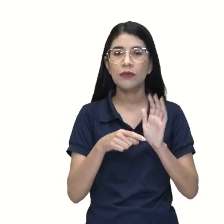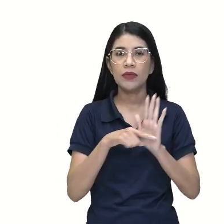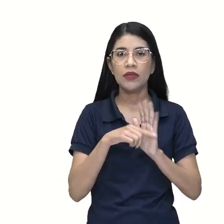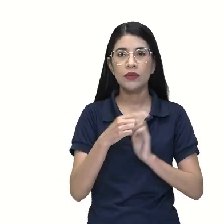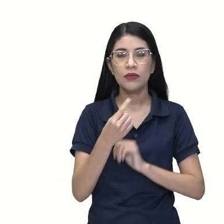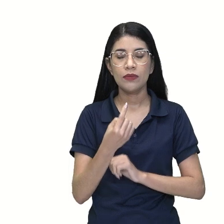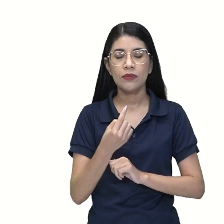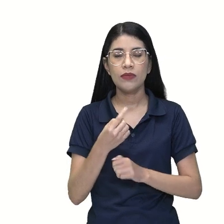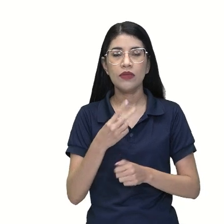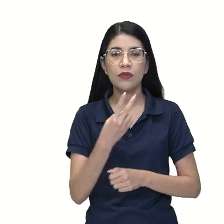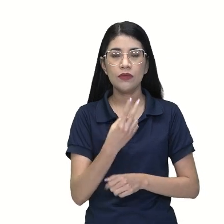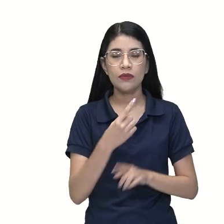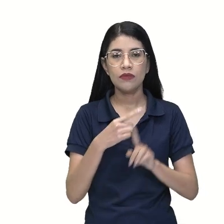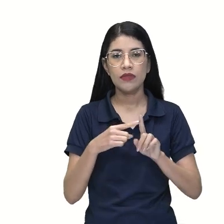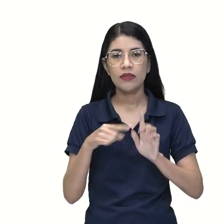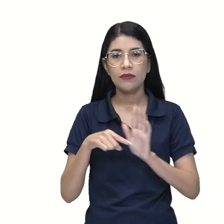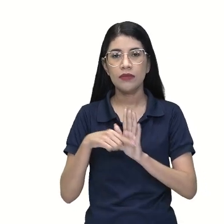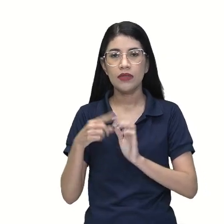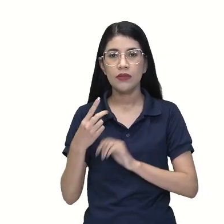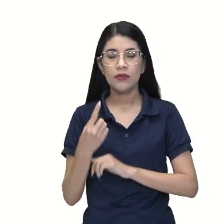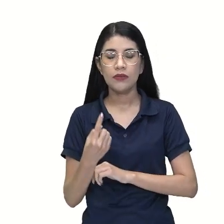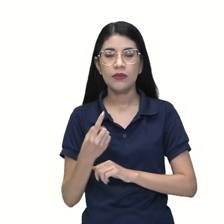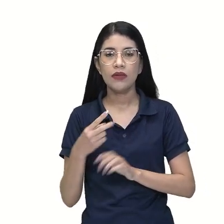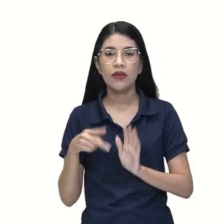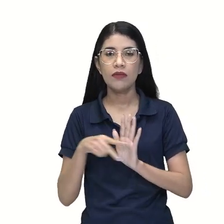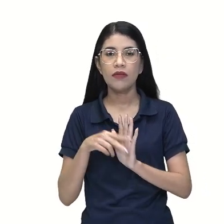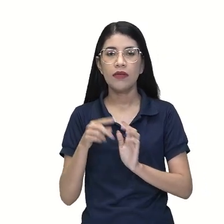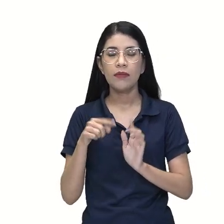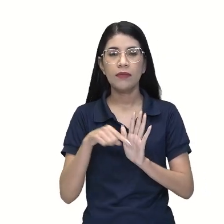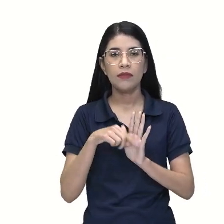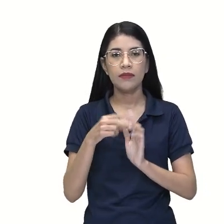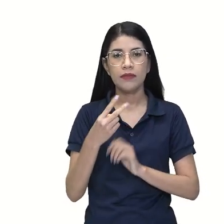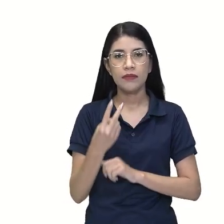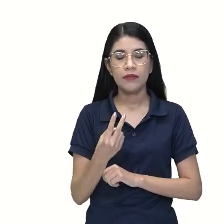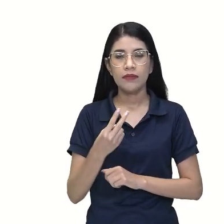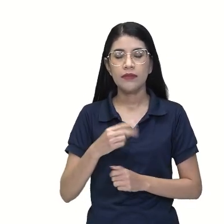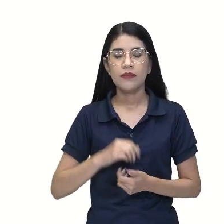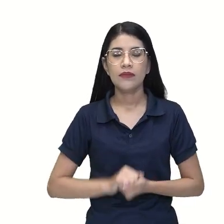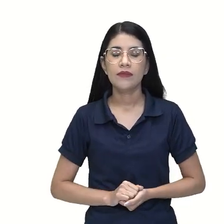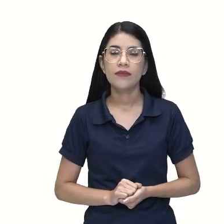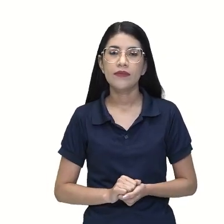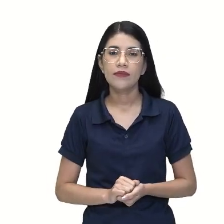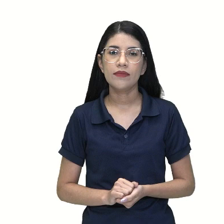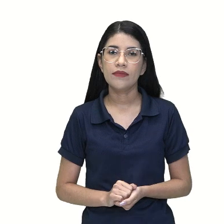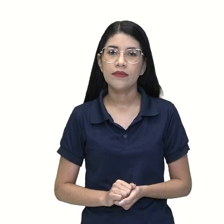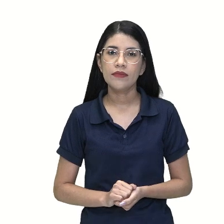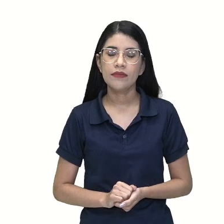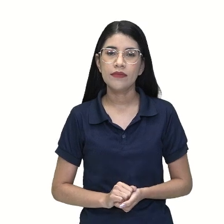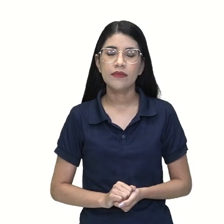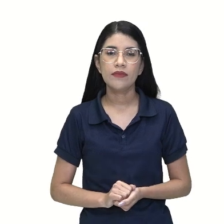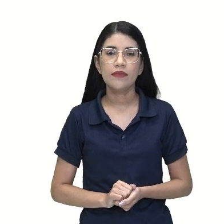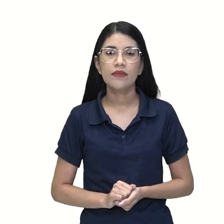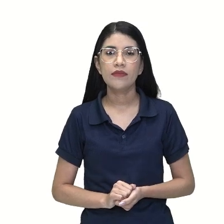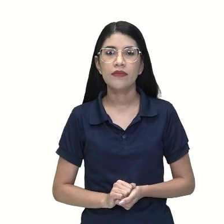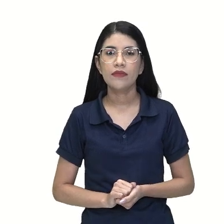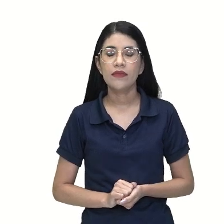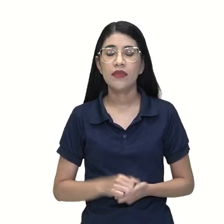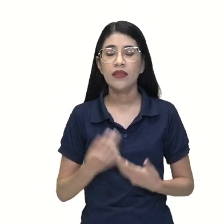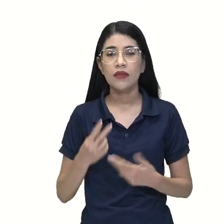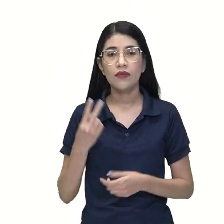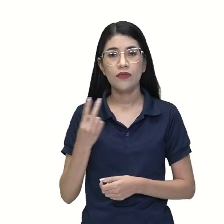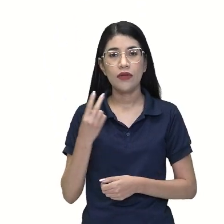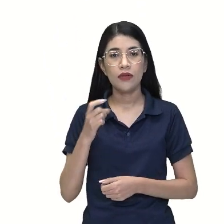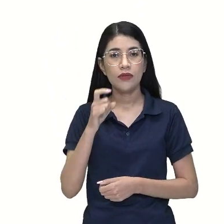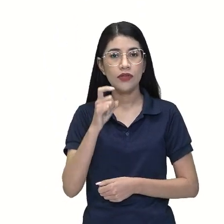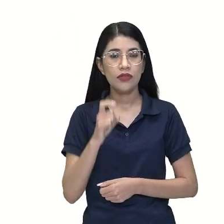E aí, 2 vezes menos 1 é igual a menos 2, ok? Muito bem. Então, o valor de x aqui